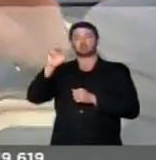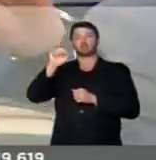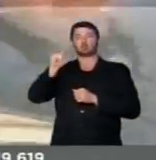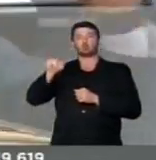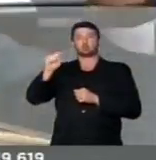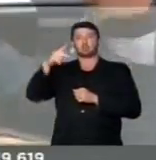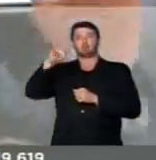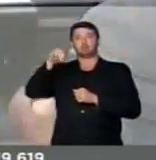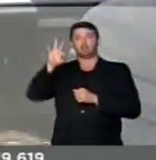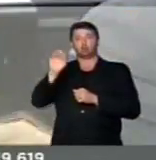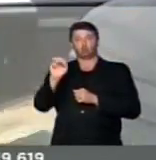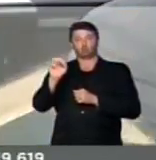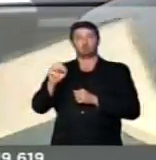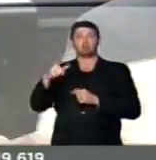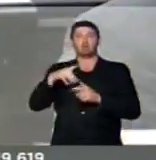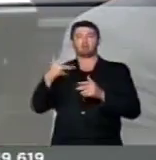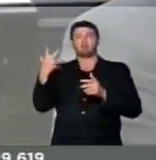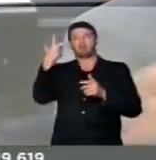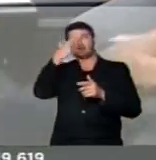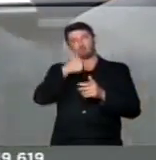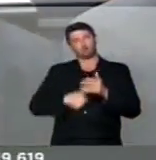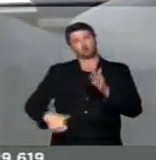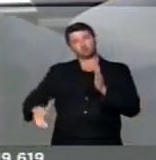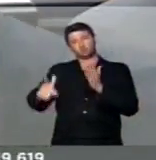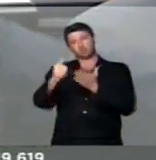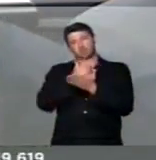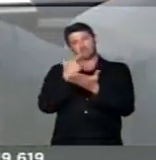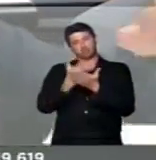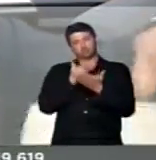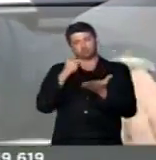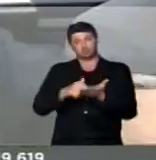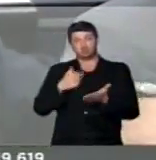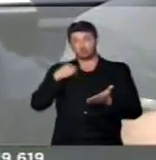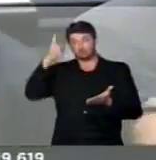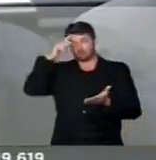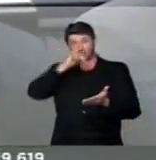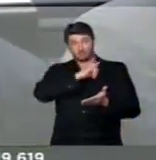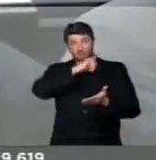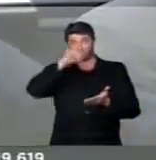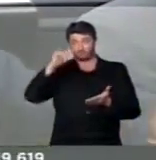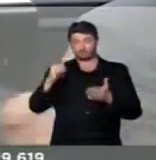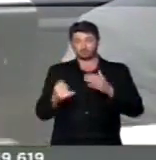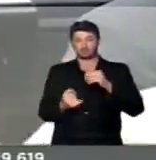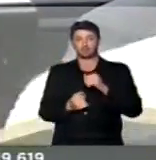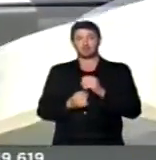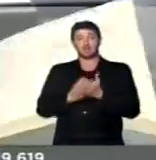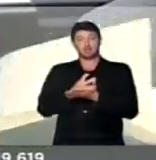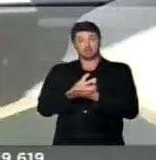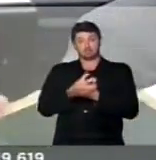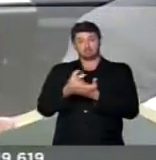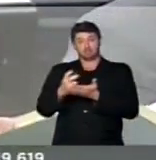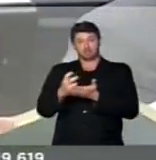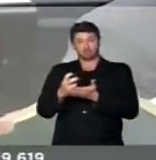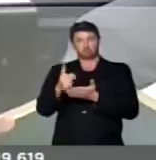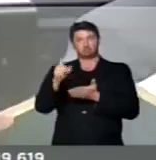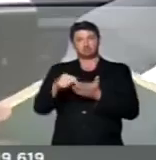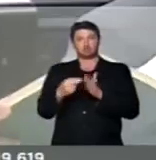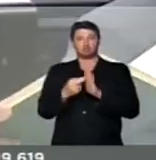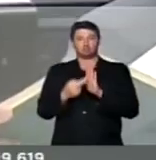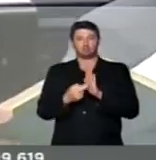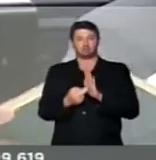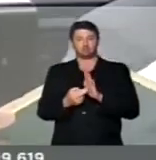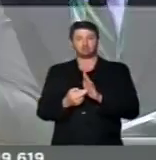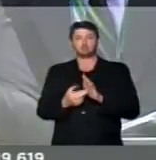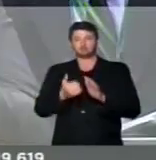obra extraordinária, presidente. E aqui eu quero lembrar que o Instituto do Impeachment... Só um pouquinho, deputado.